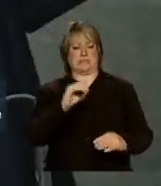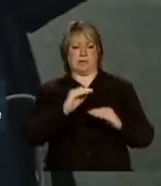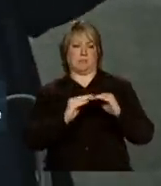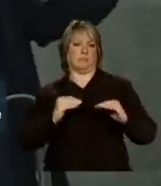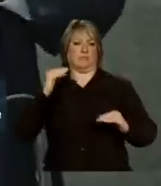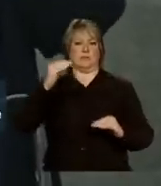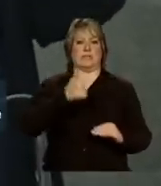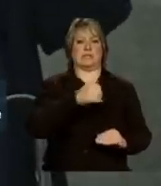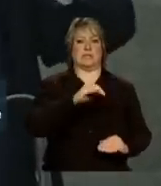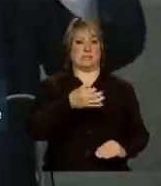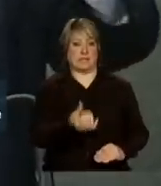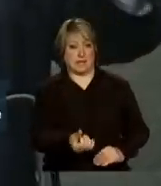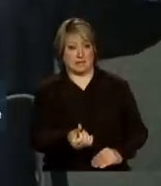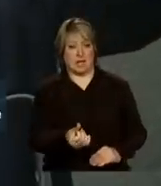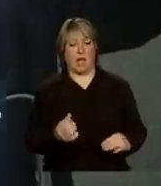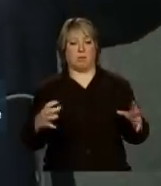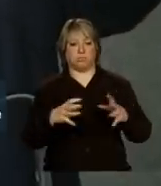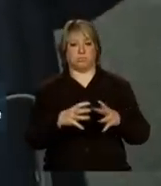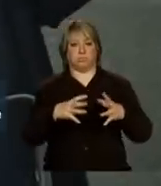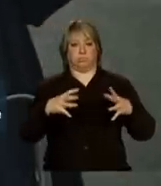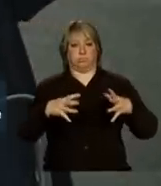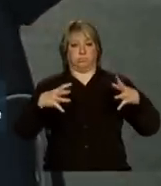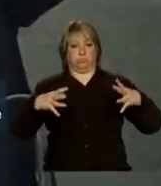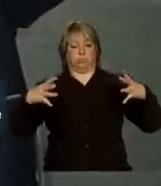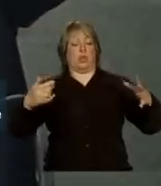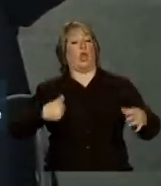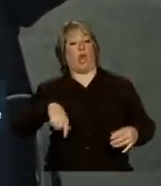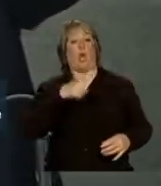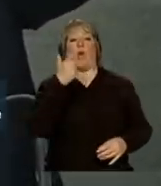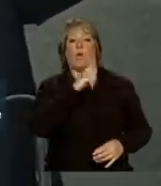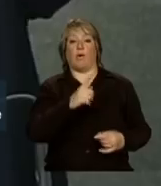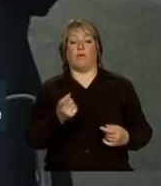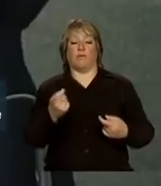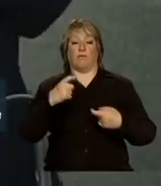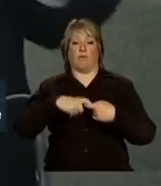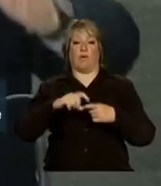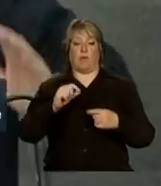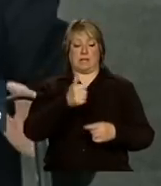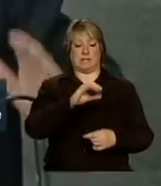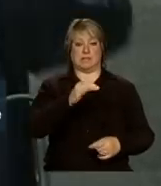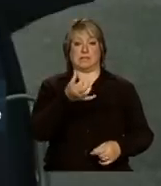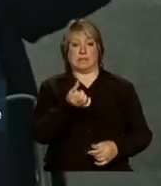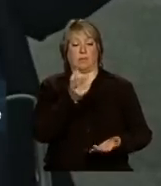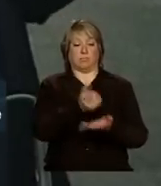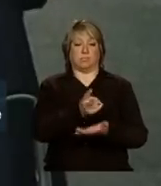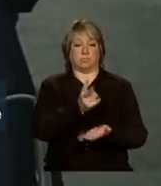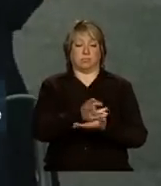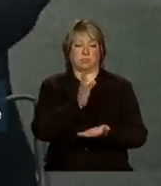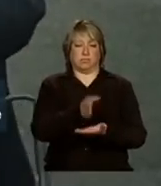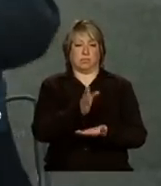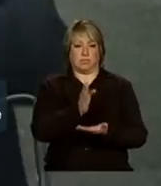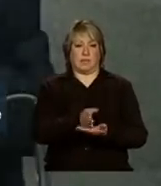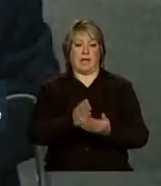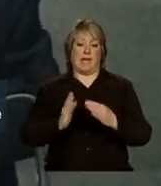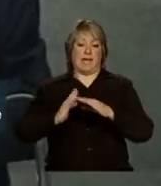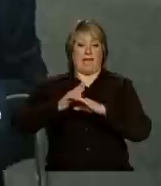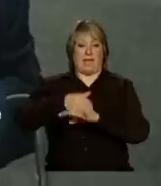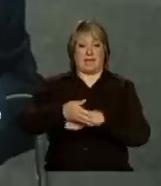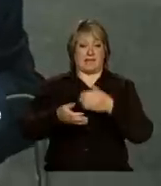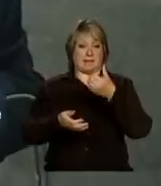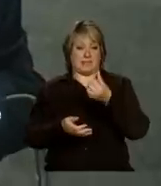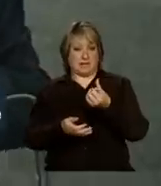isso vai se acumulando cada vez mais nós conseguimos reverter o processo de 106 para ir o ritmo que entre você e tá caindo para